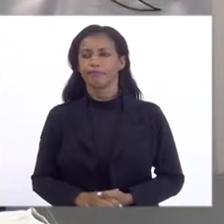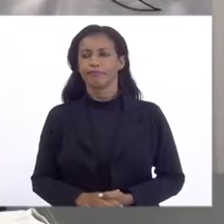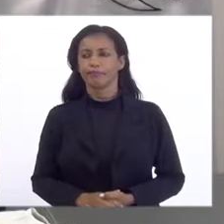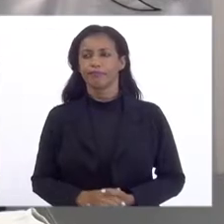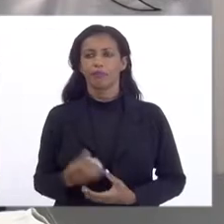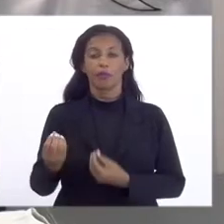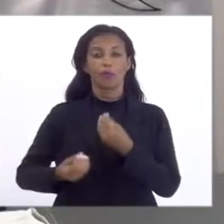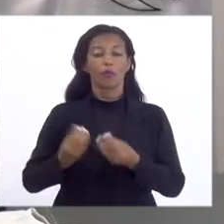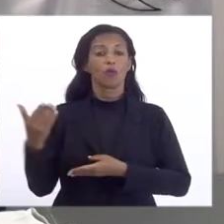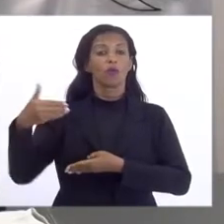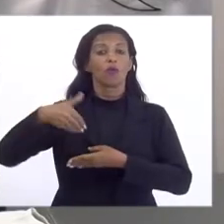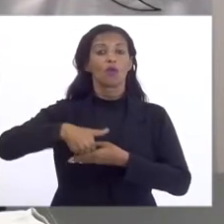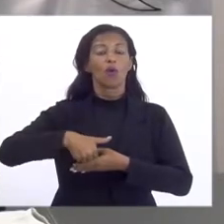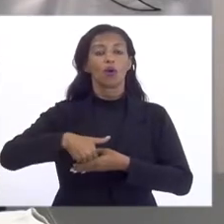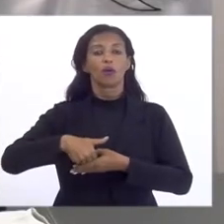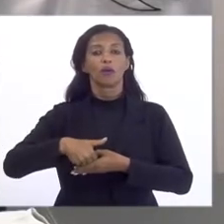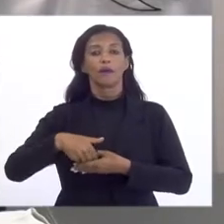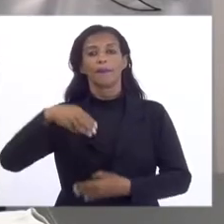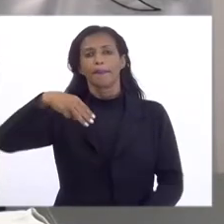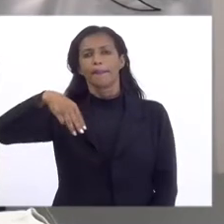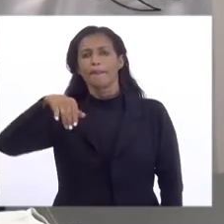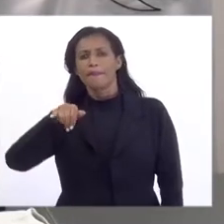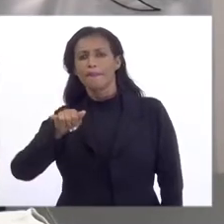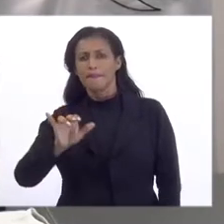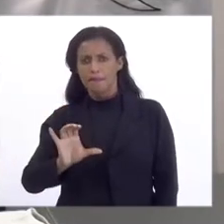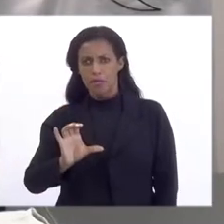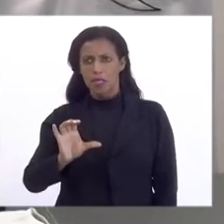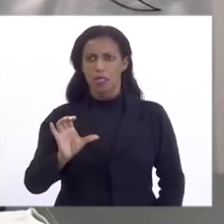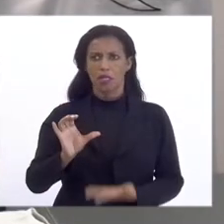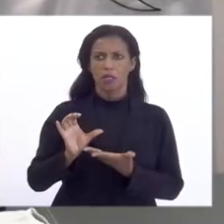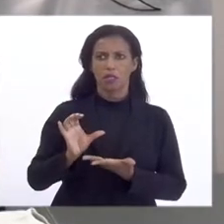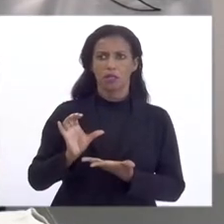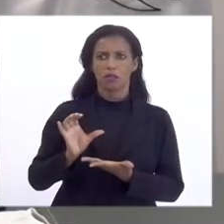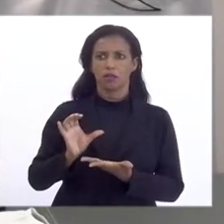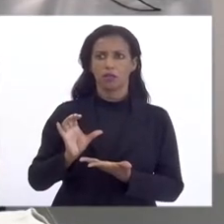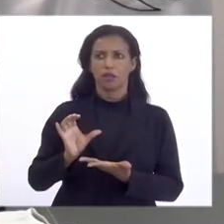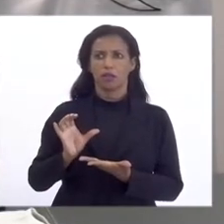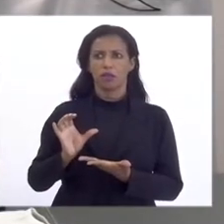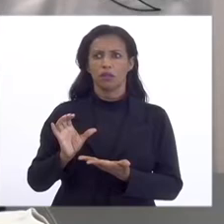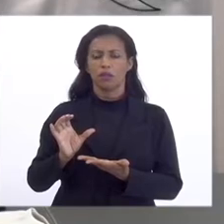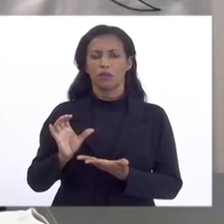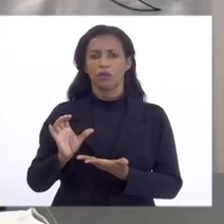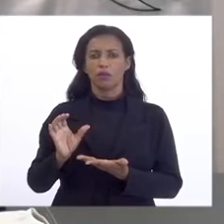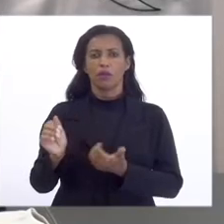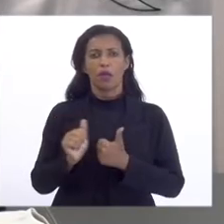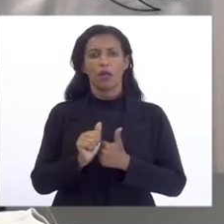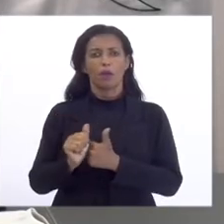Como vota deputado Mink, já eu vou acompanhar o relator.